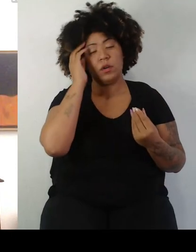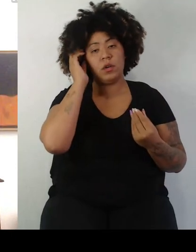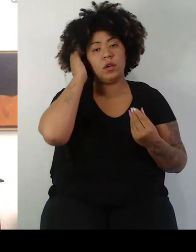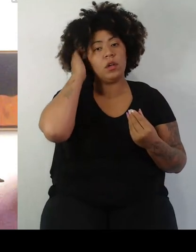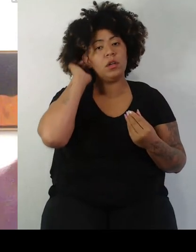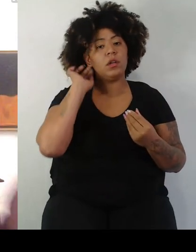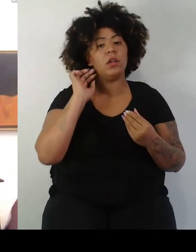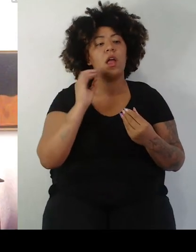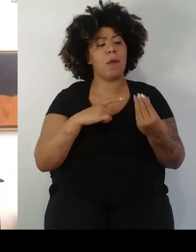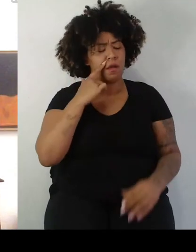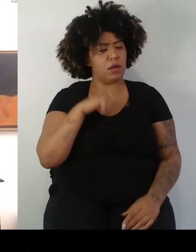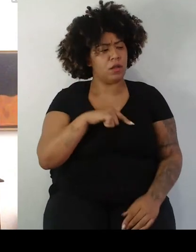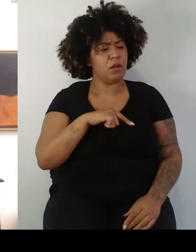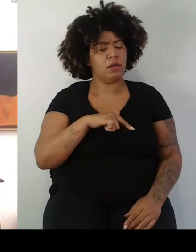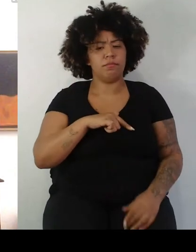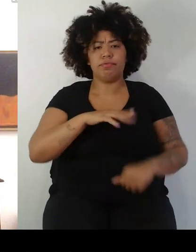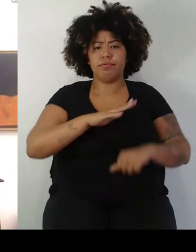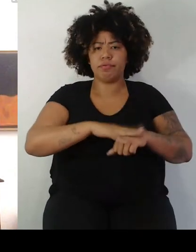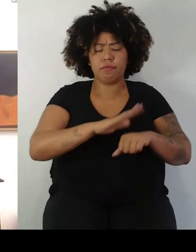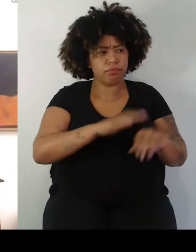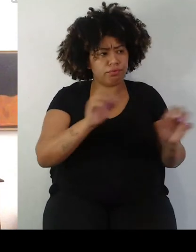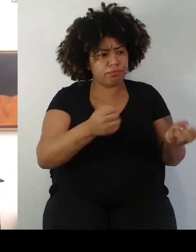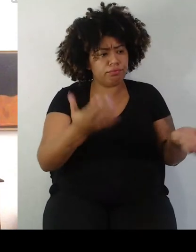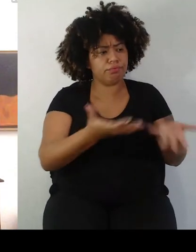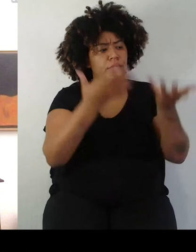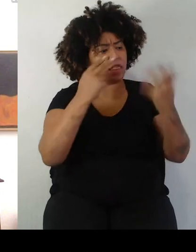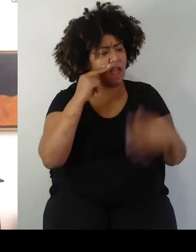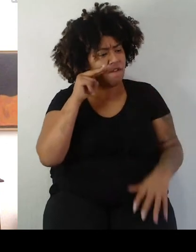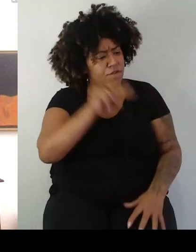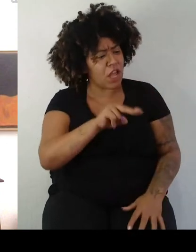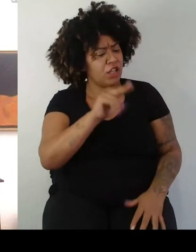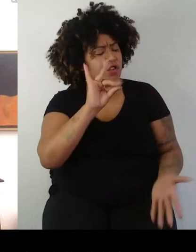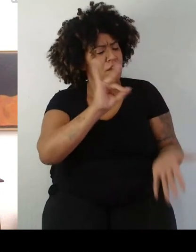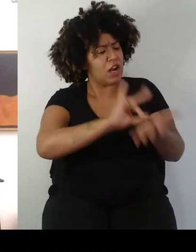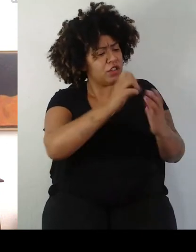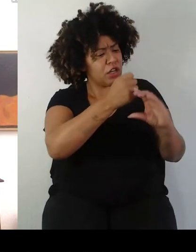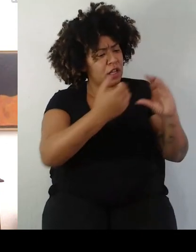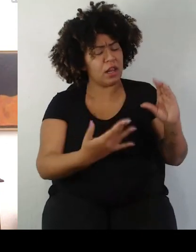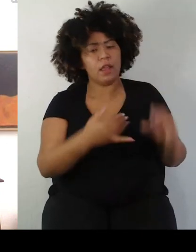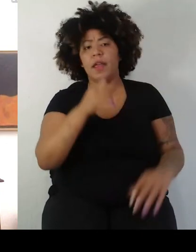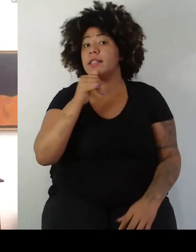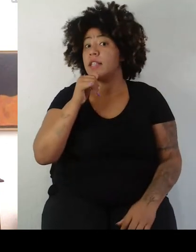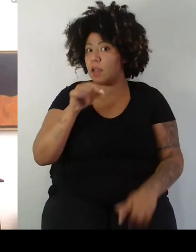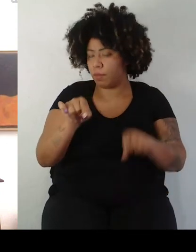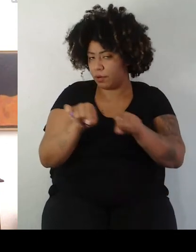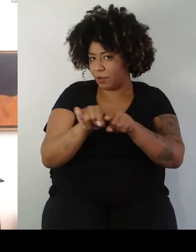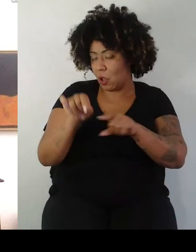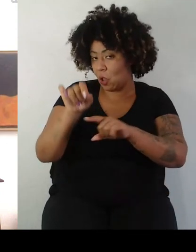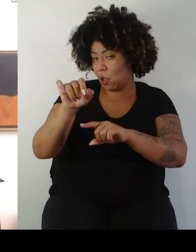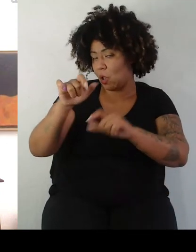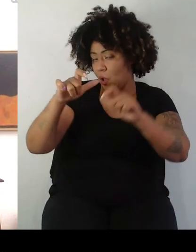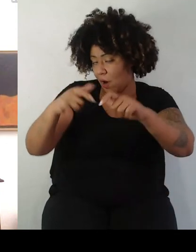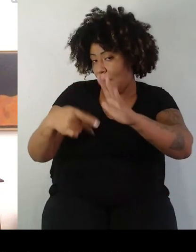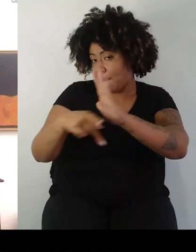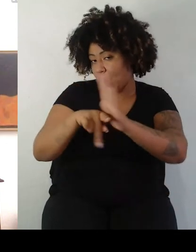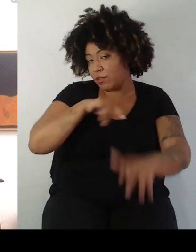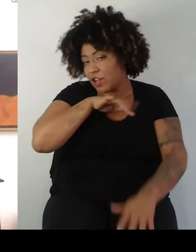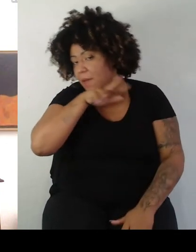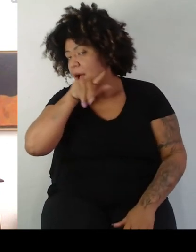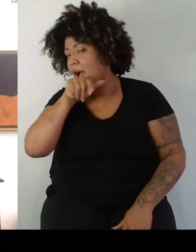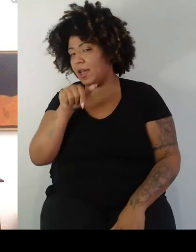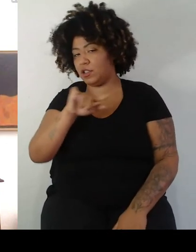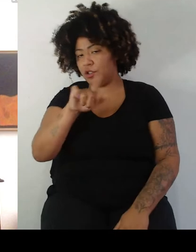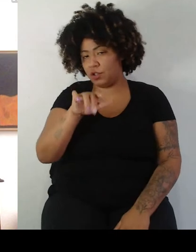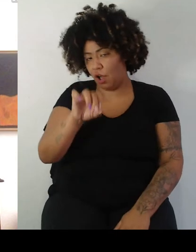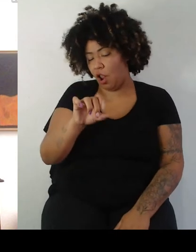por terra e ele puder ver os seus instintos ele é muito a zoológicos ele tirava